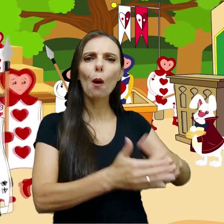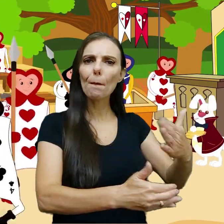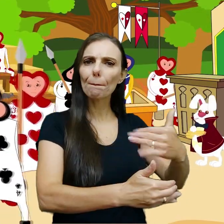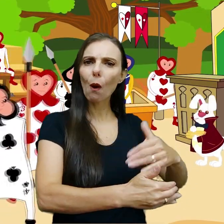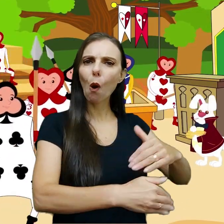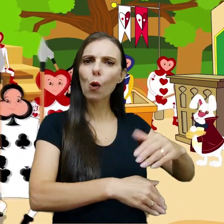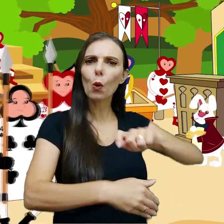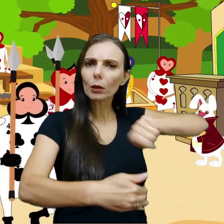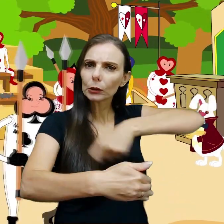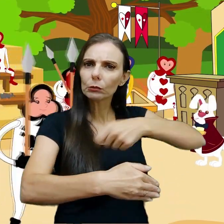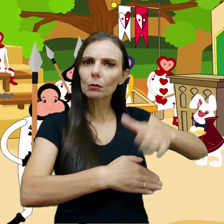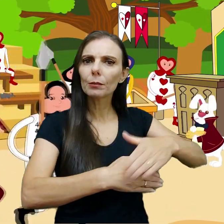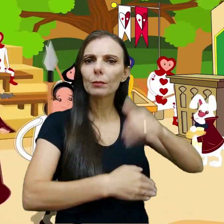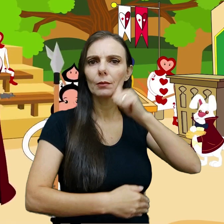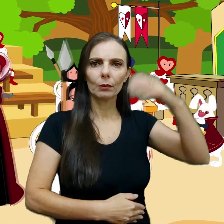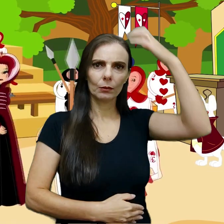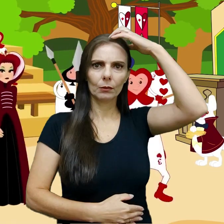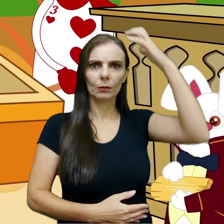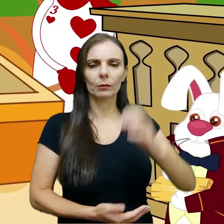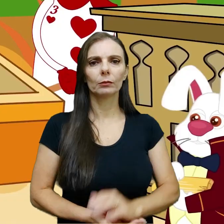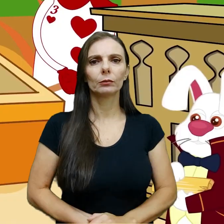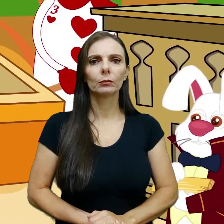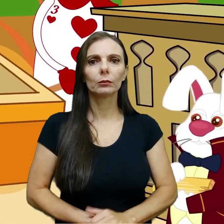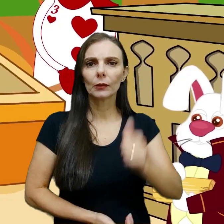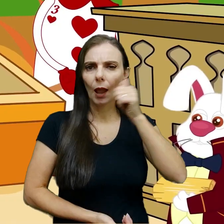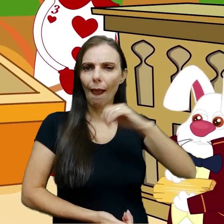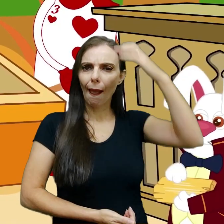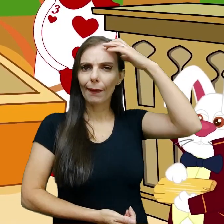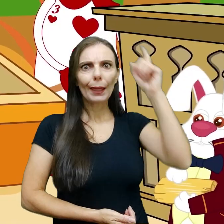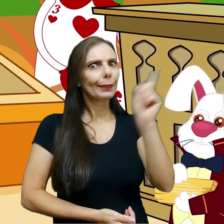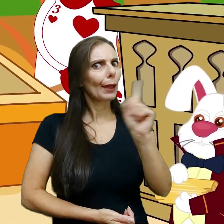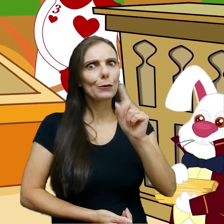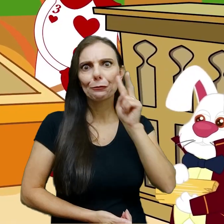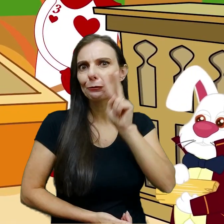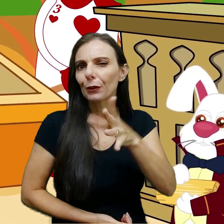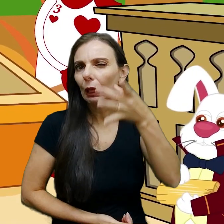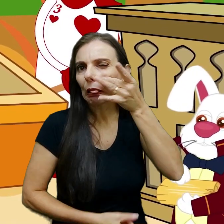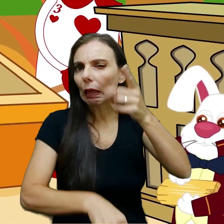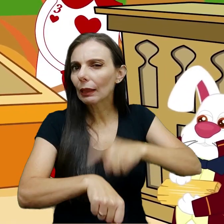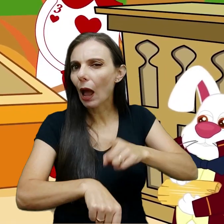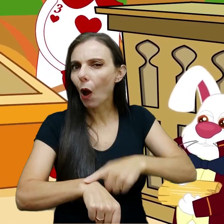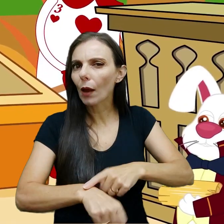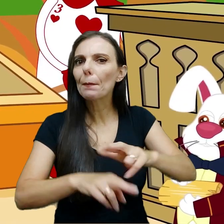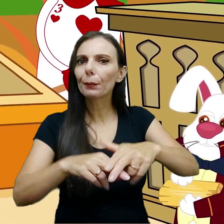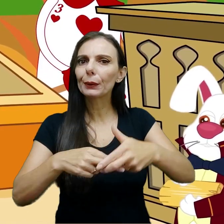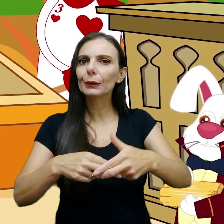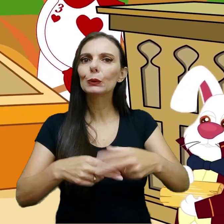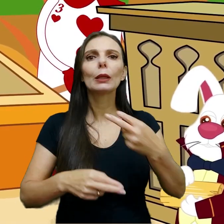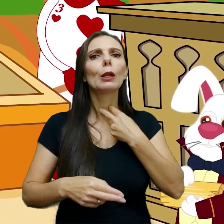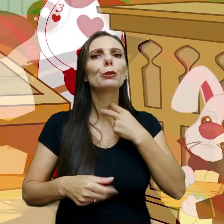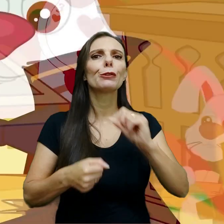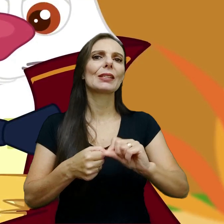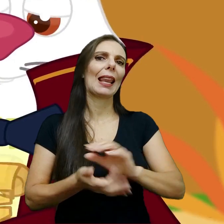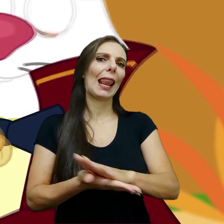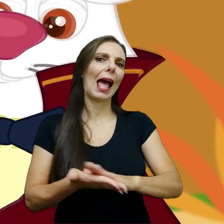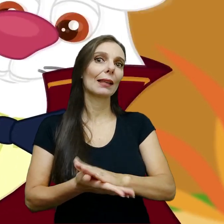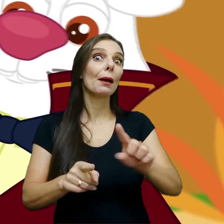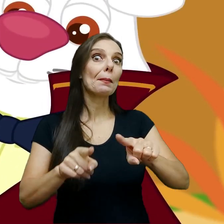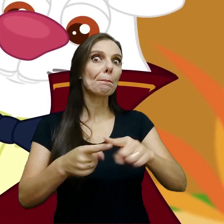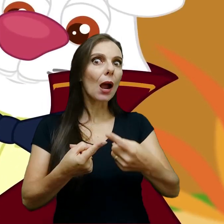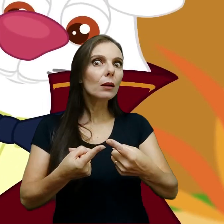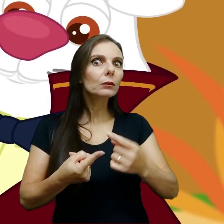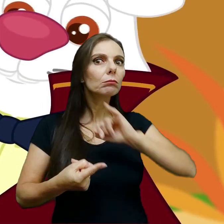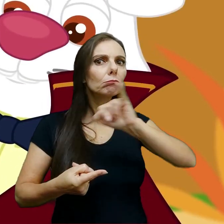uma torta da cozinha da rainha. A rainha não pegou o valete de Copas durante o ato, portanto ela não poderia